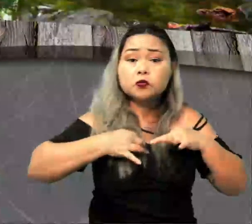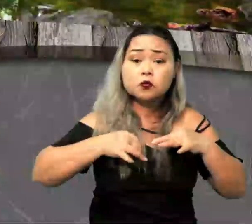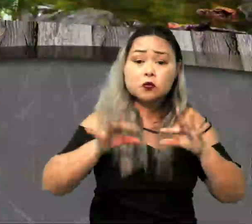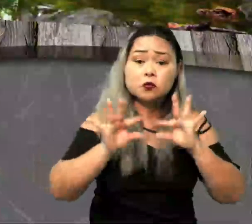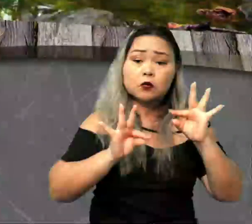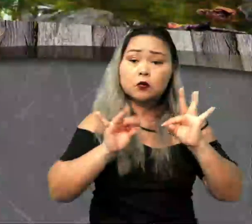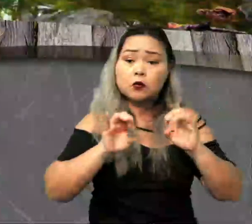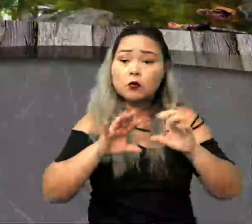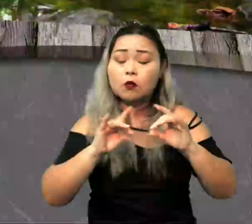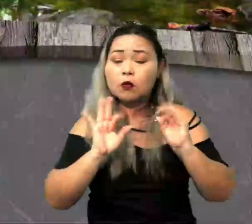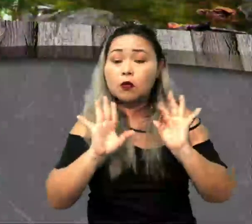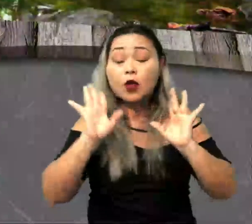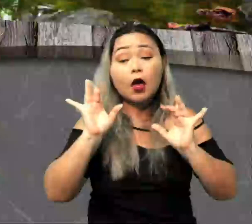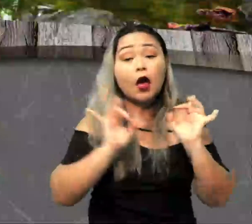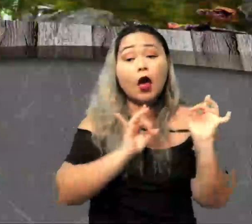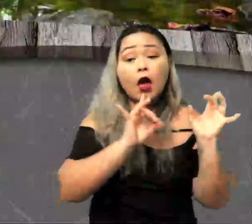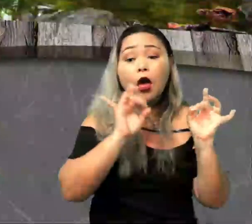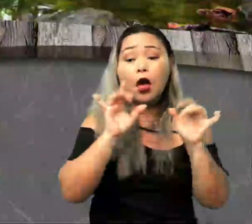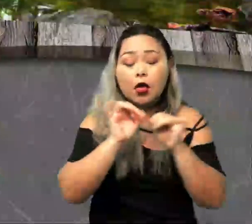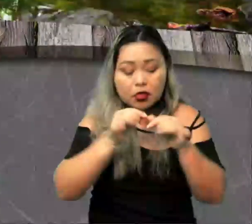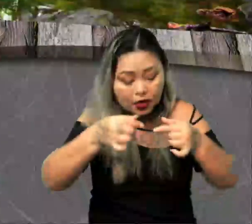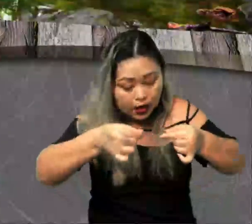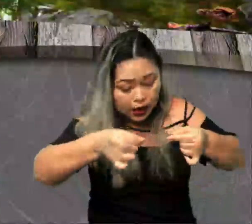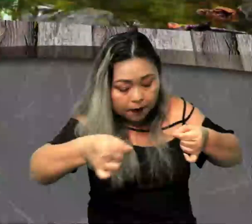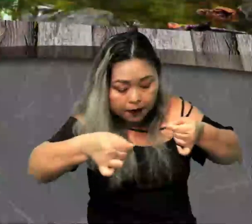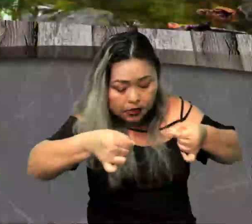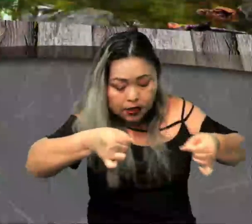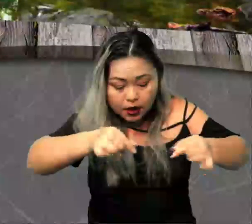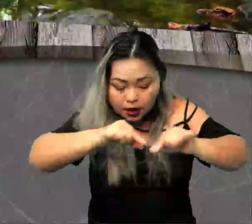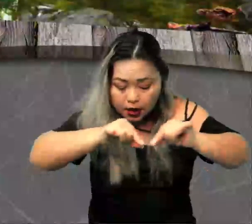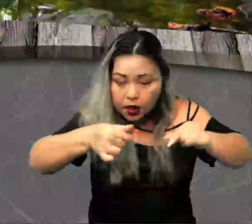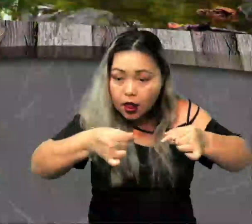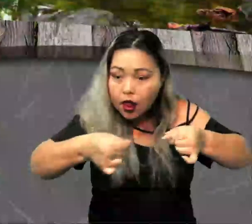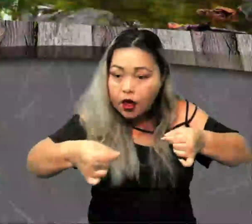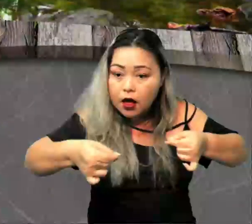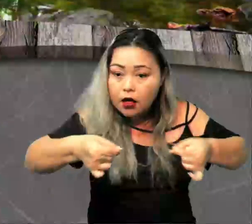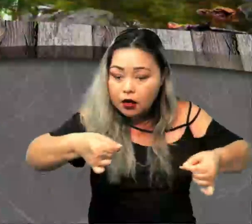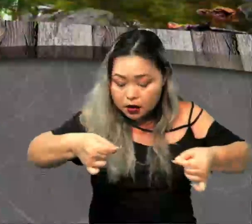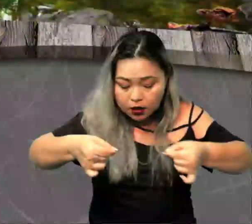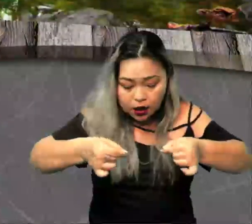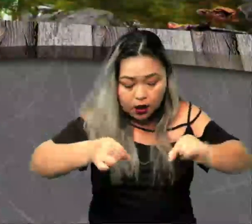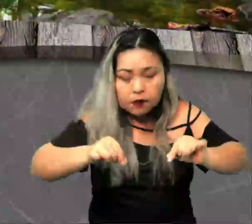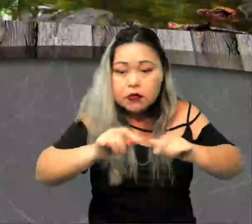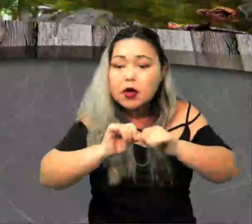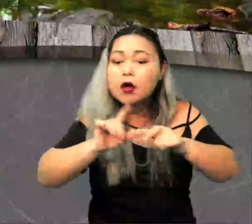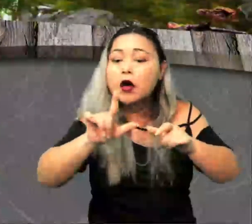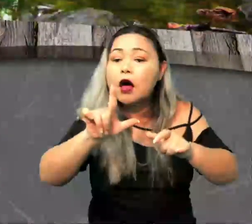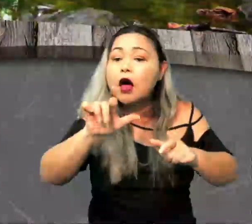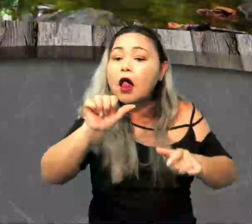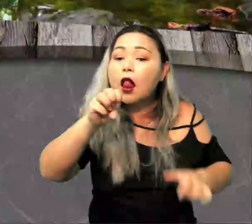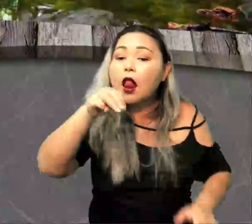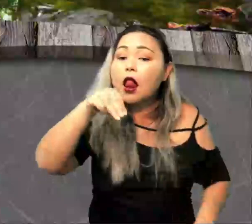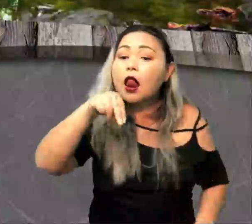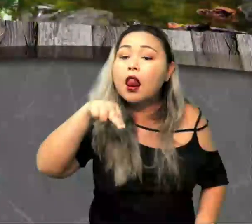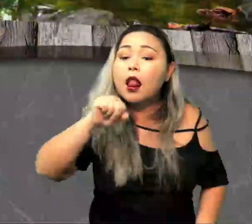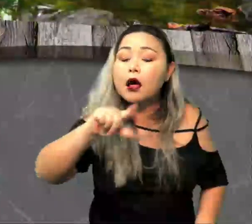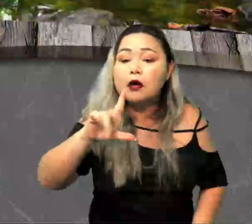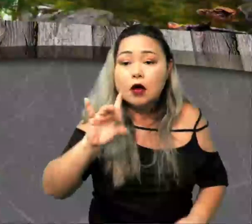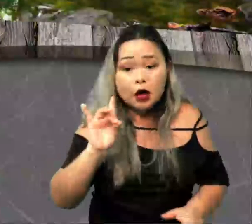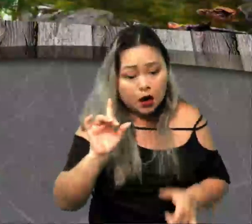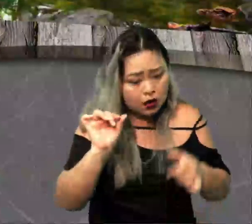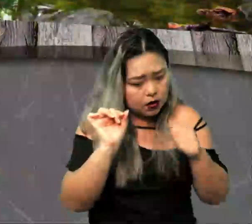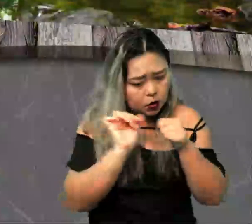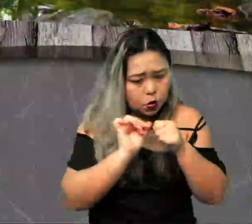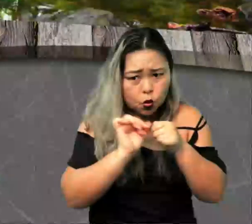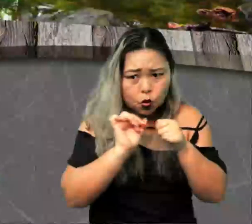era especialista em lâminas. E essa especialidade dele fez com que ele fizesse lâminas cada